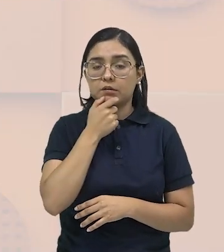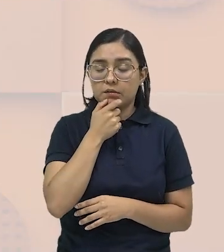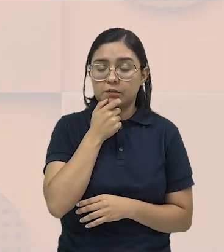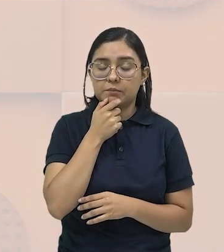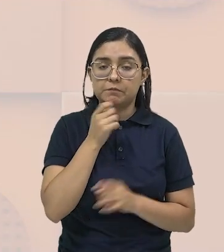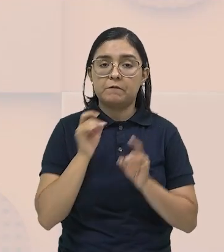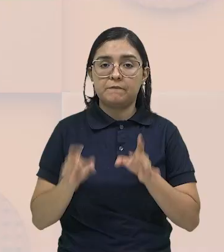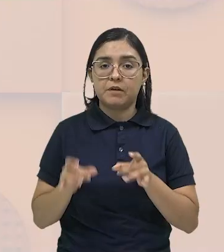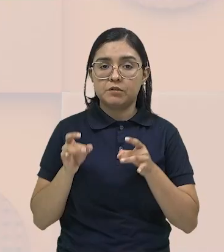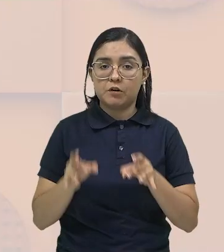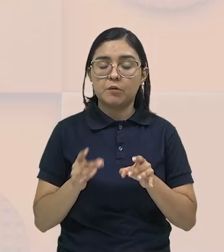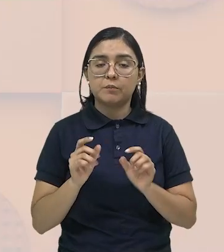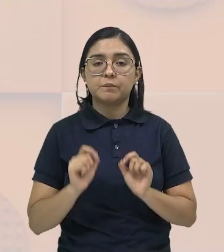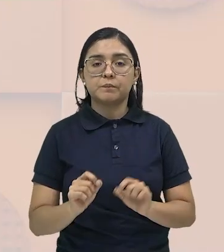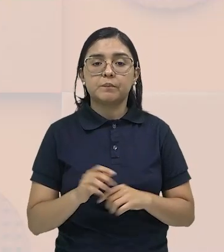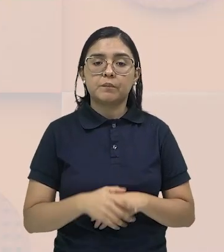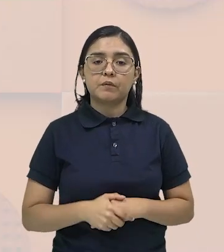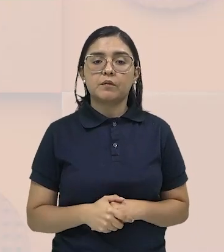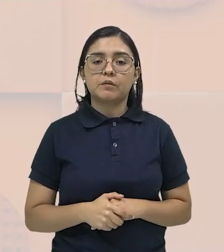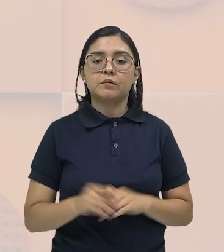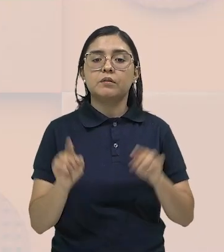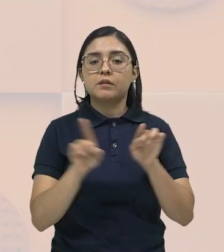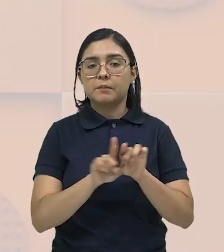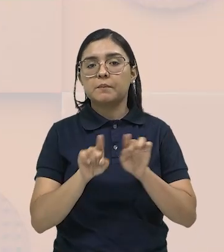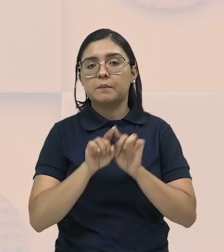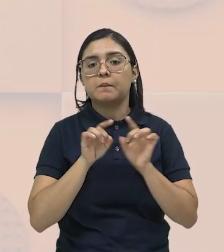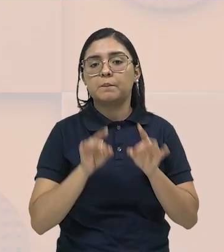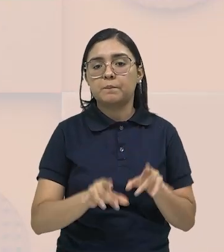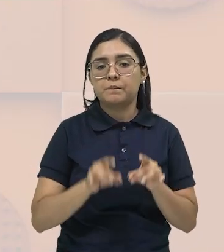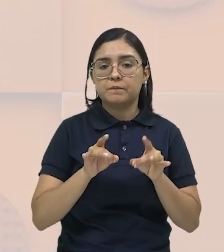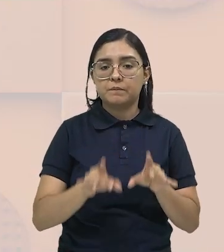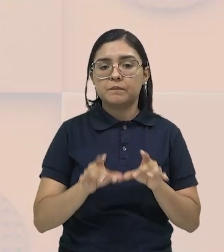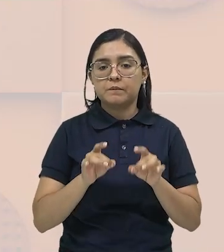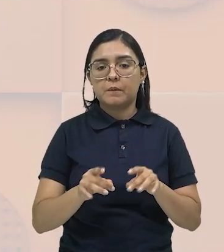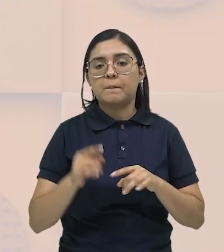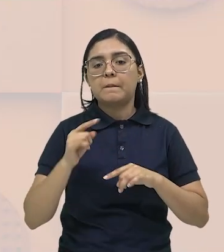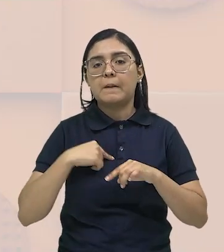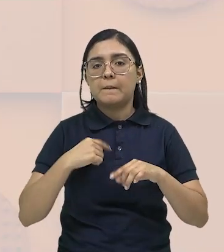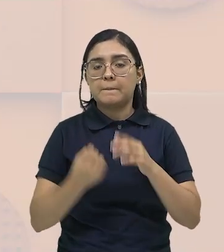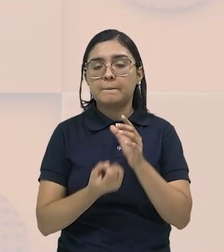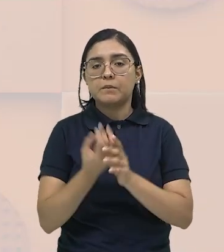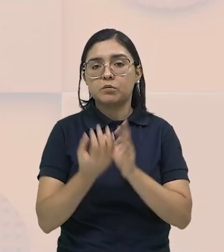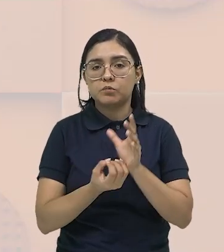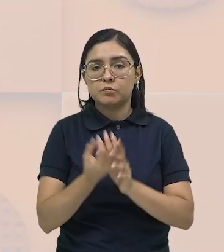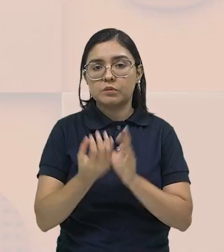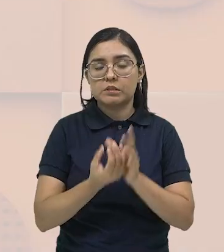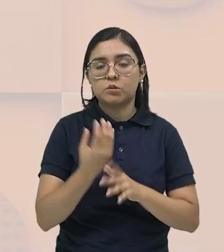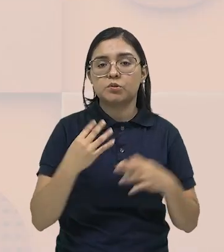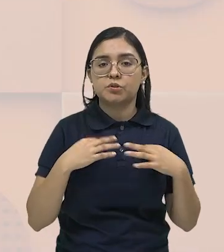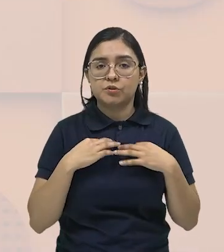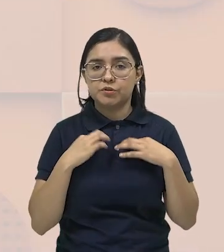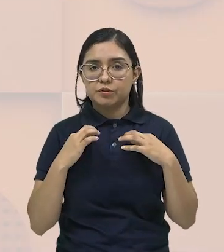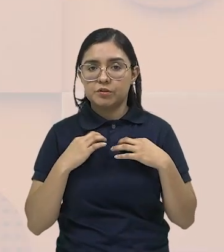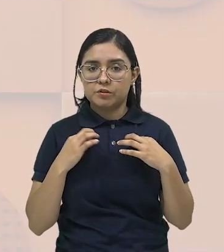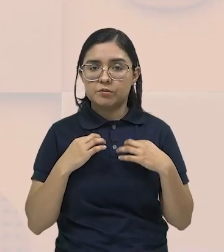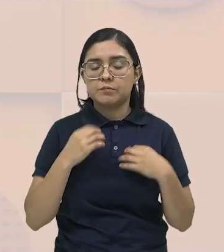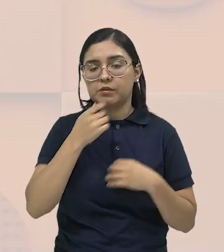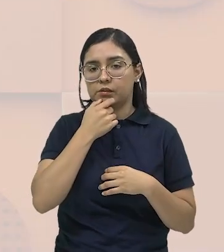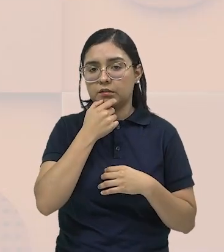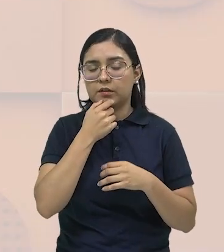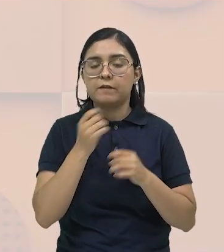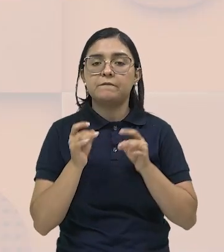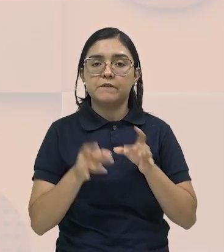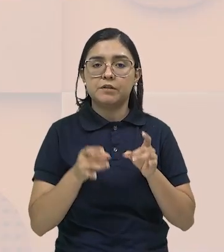né? Acontecia deles venderem também a sua produção têxtil, produção de tecido inglesa era vendida,